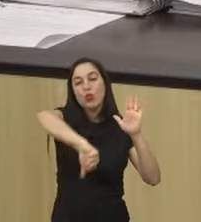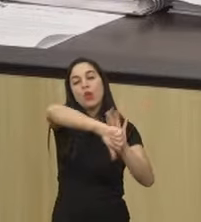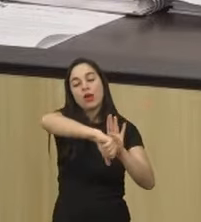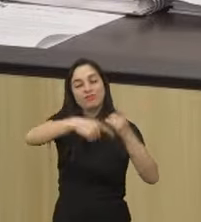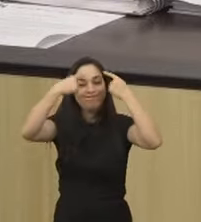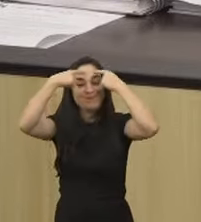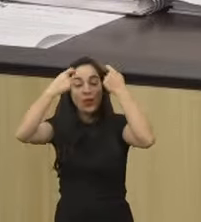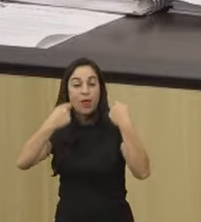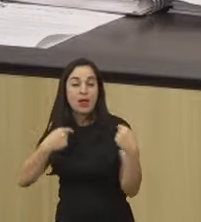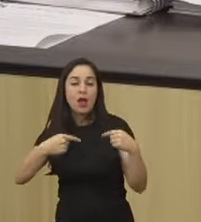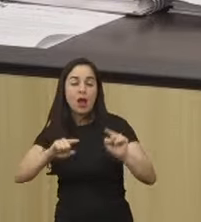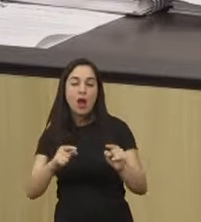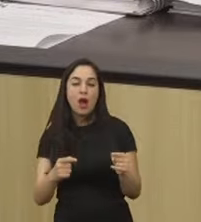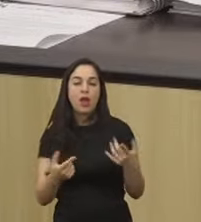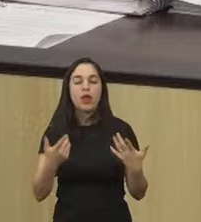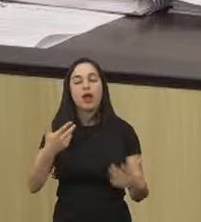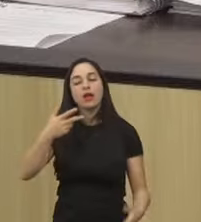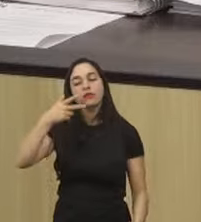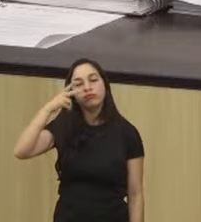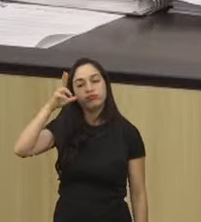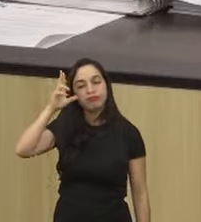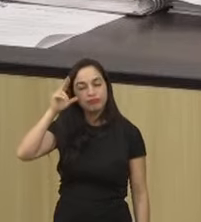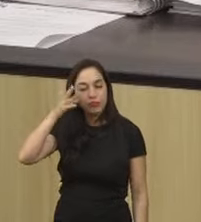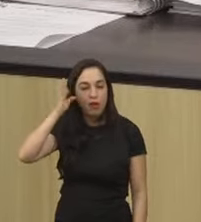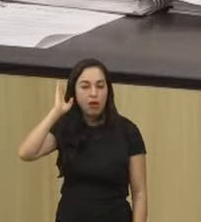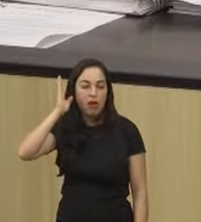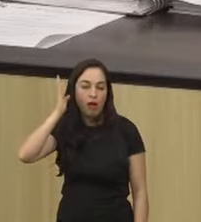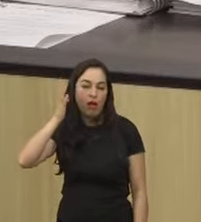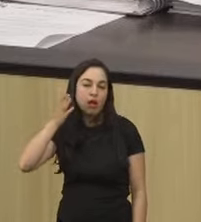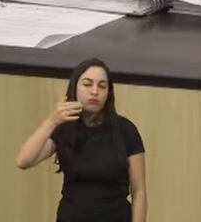de animais transitada e julgado.